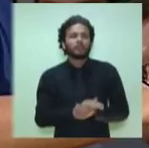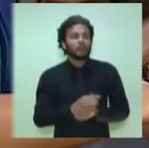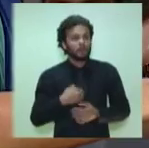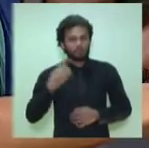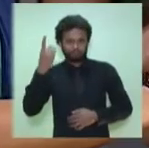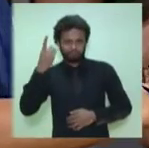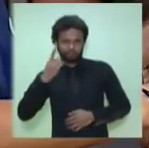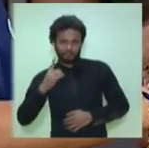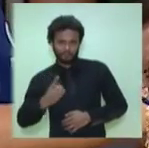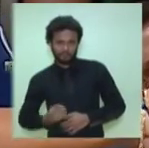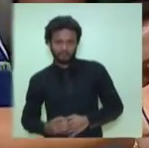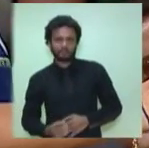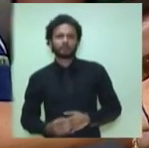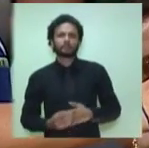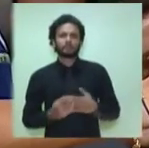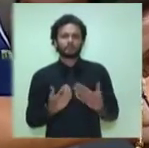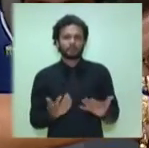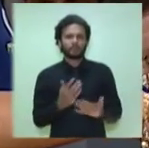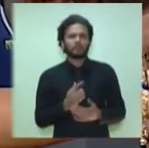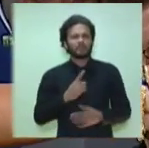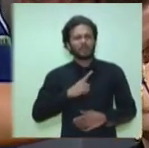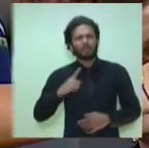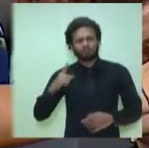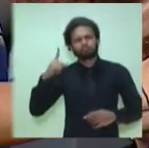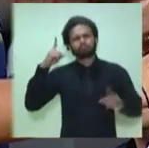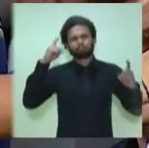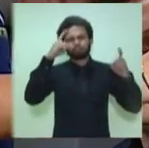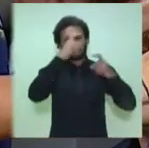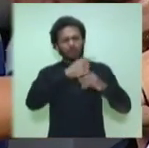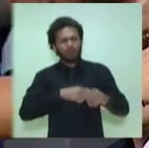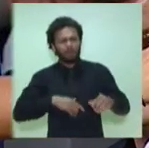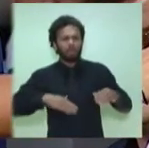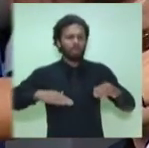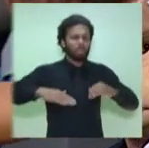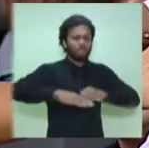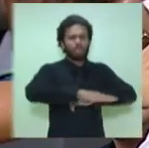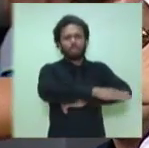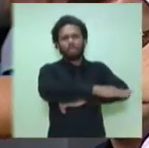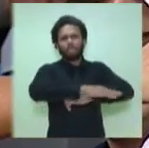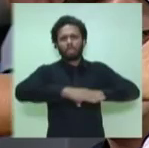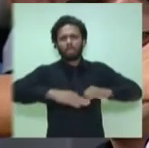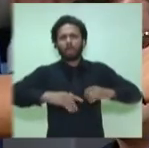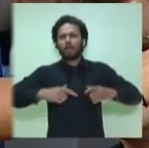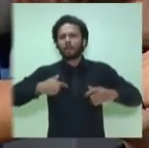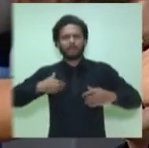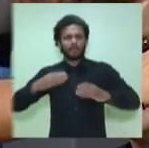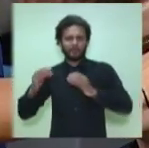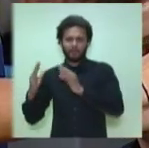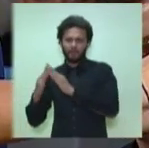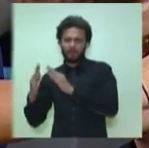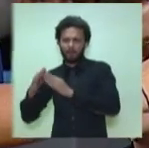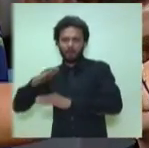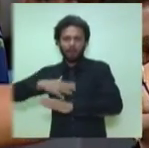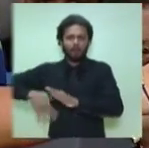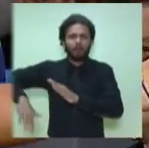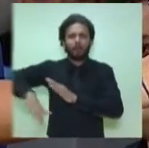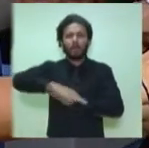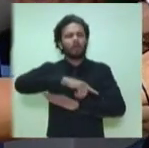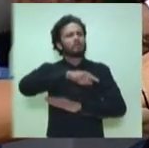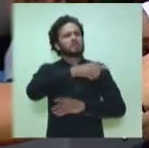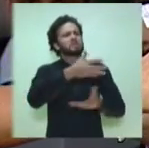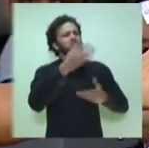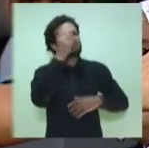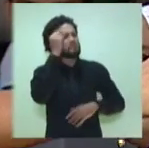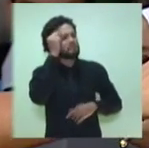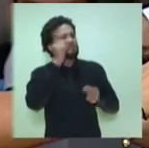deficiente físico e tenho muitas dificuldades de locomoção na zona onde moro. O que você pretende para